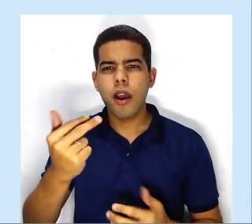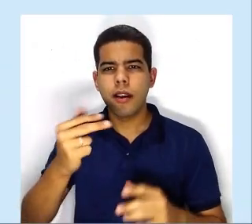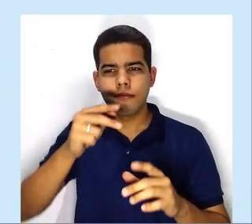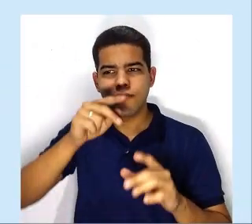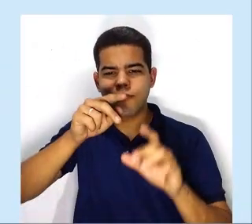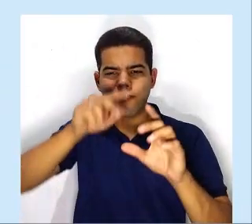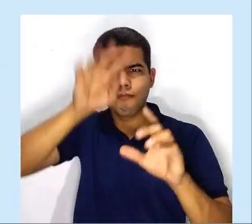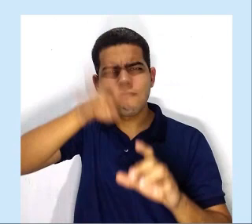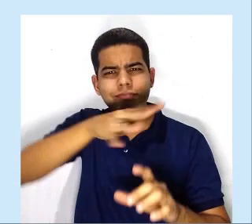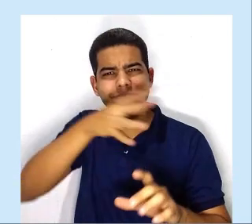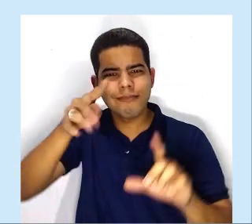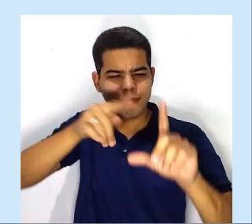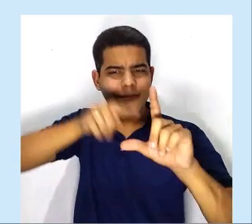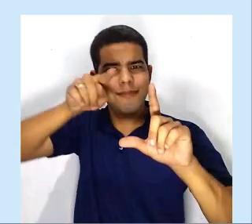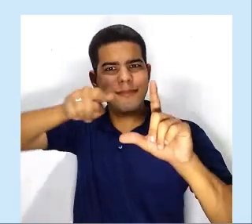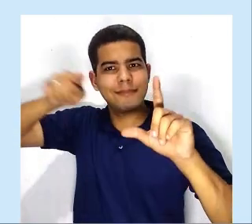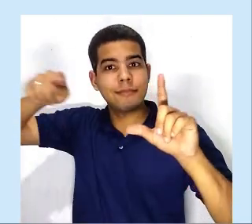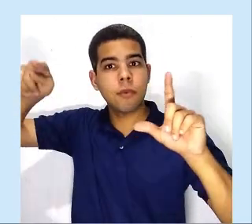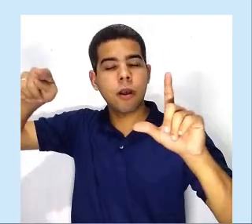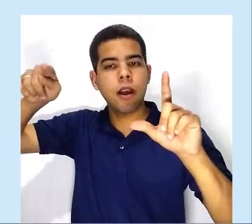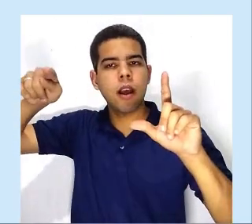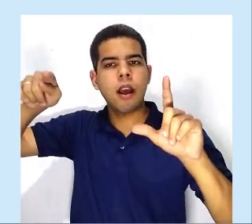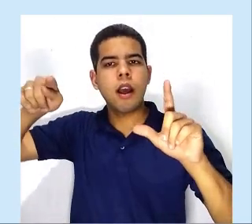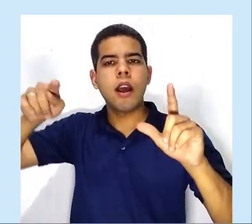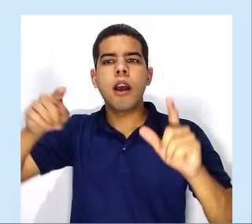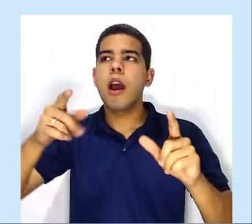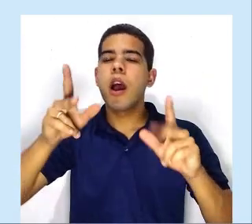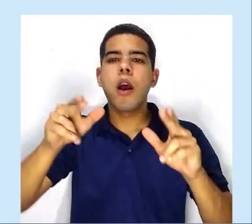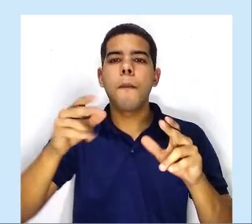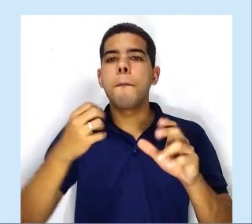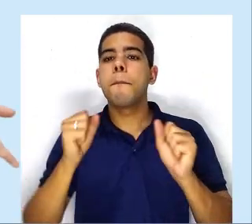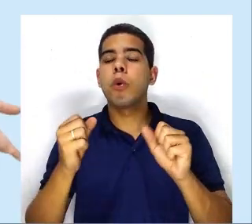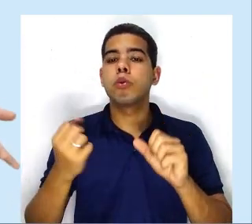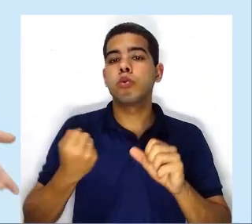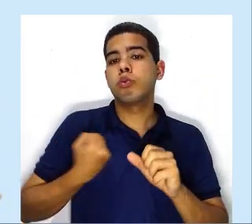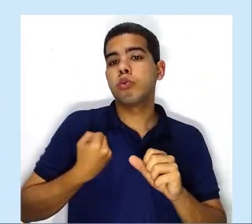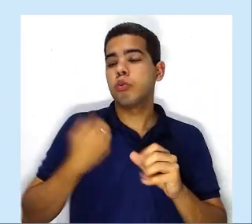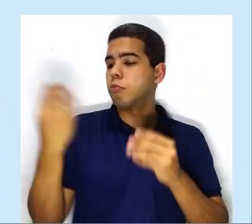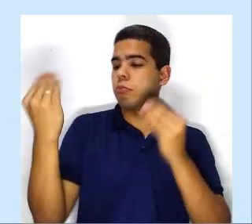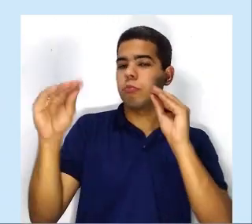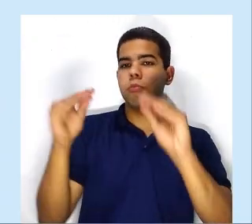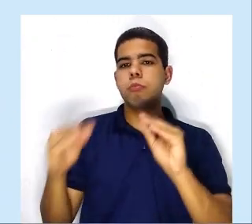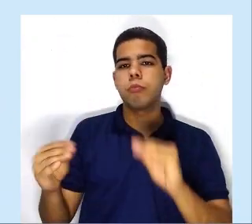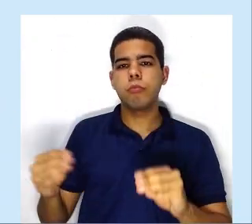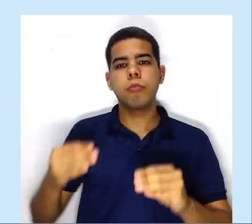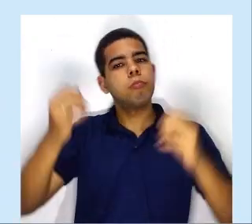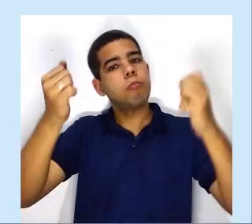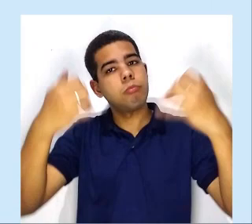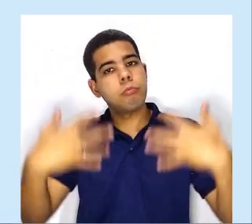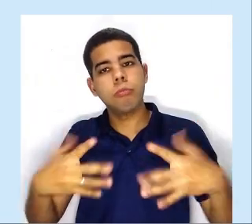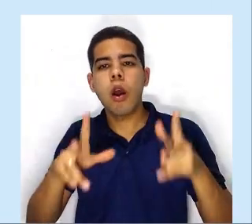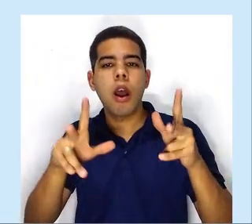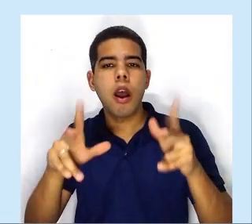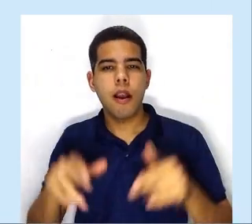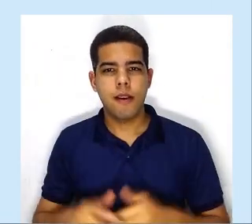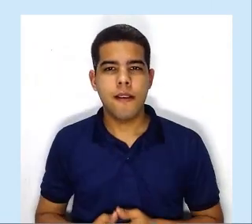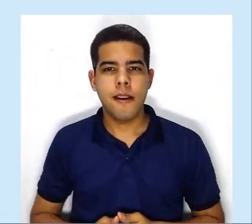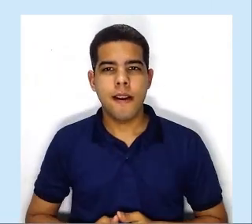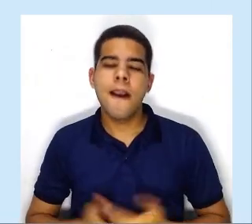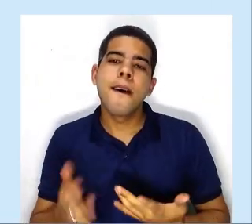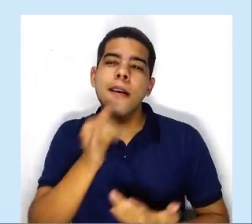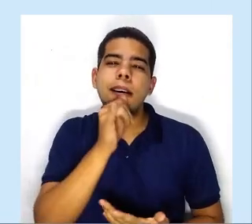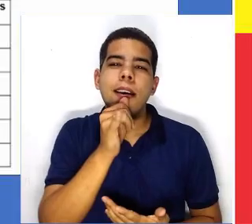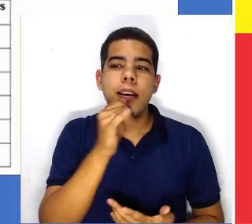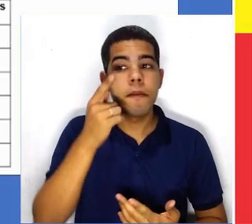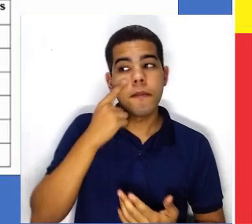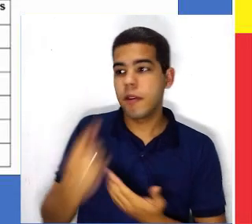possível a organização dos dados coletados, utilizando números ao descrever os fatos. Vamos dar uma olhadinha aí